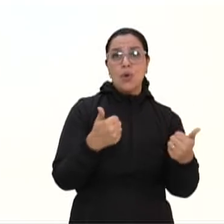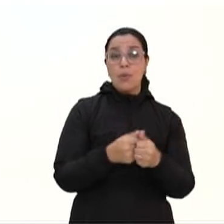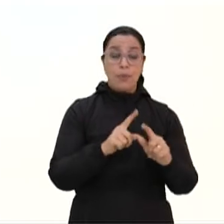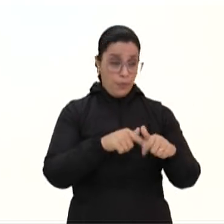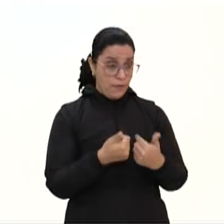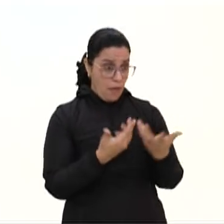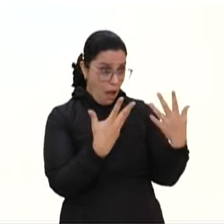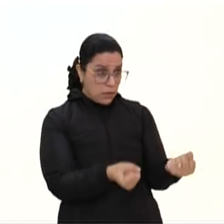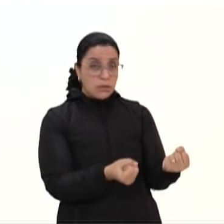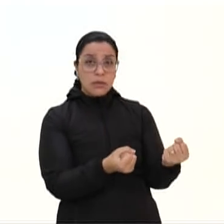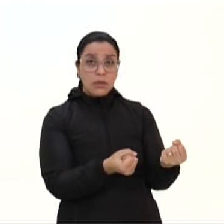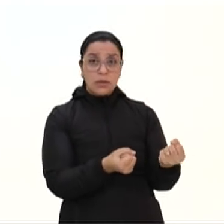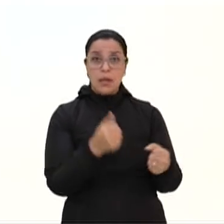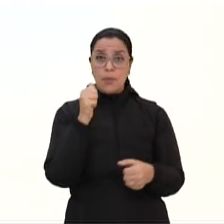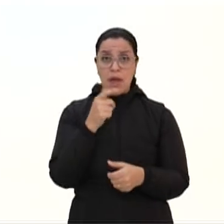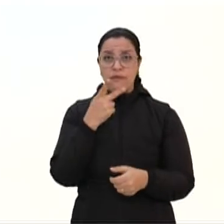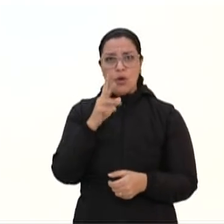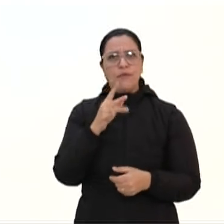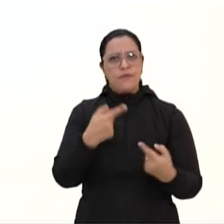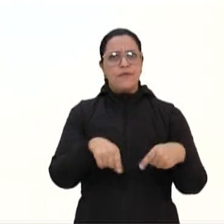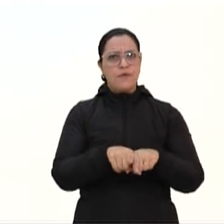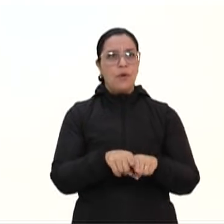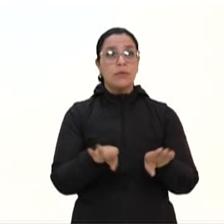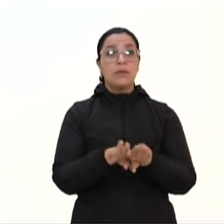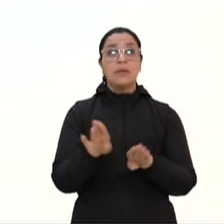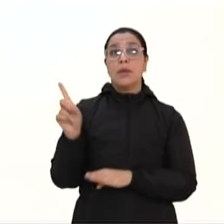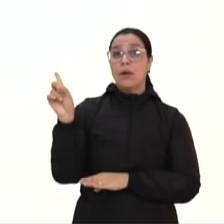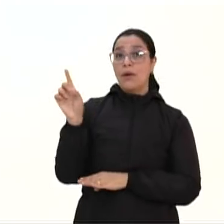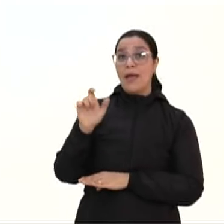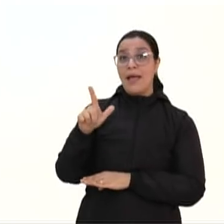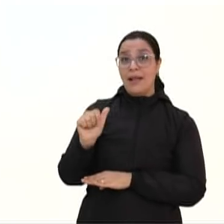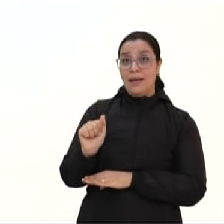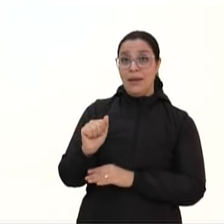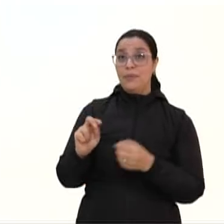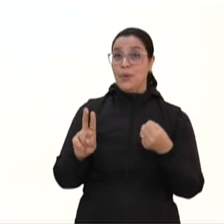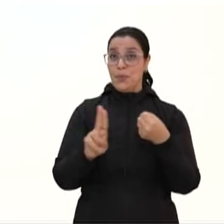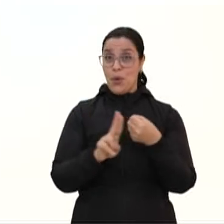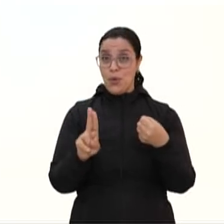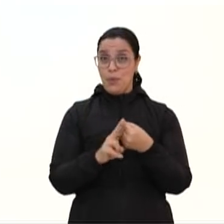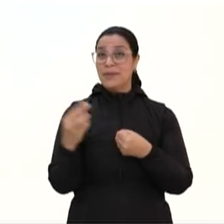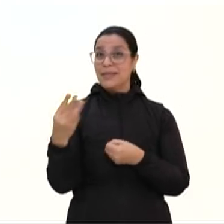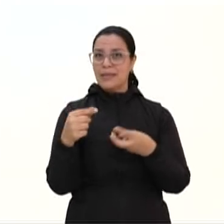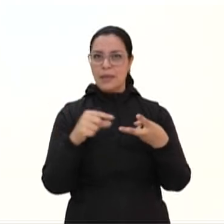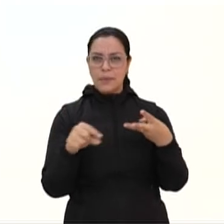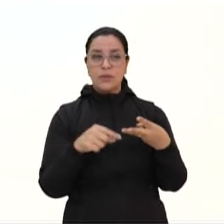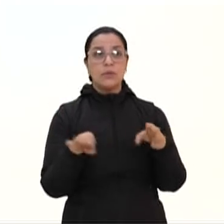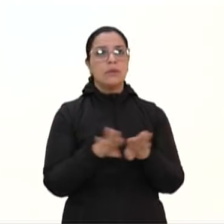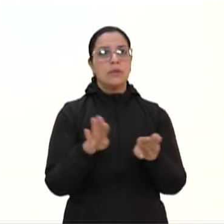é aquele narrador que ele apenas observa e vai contando os fatos.